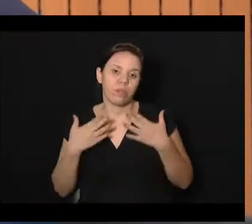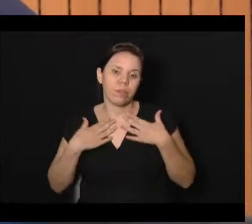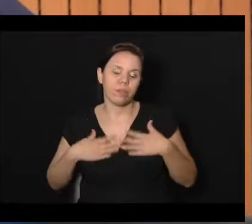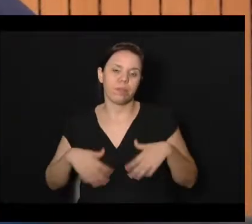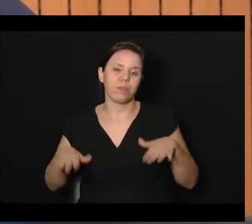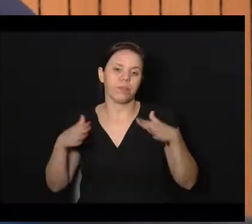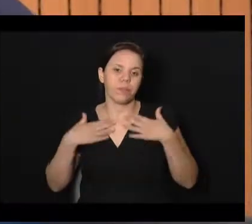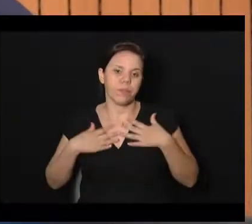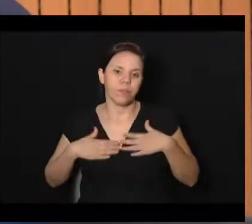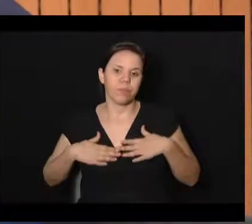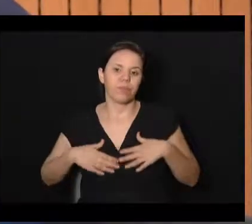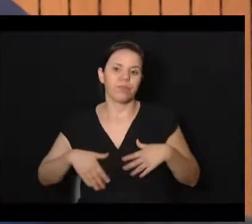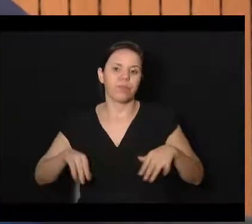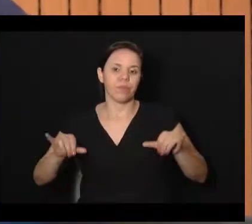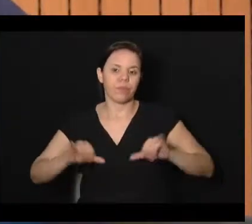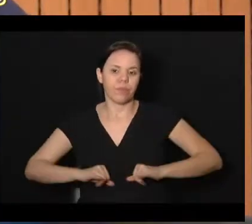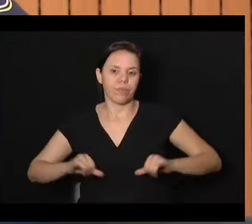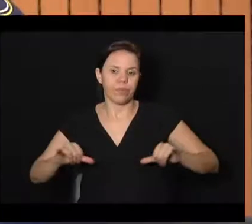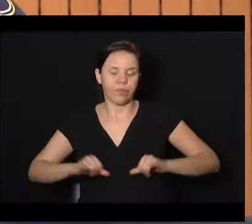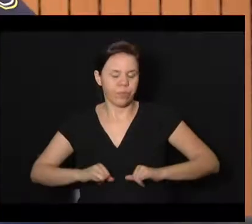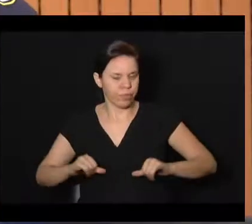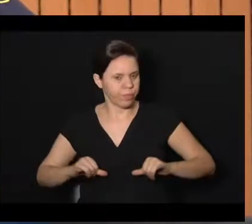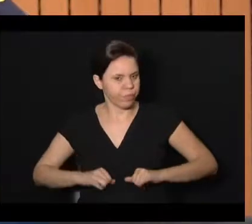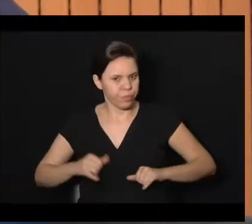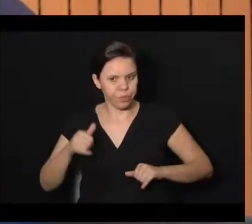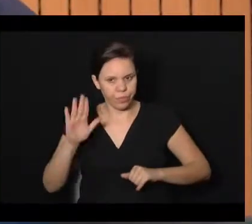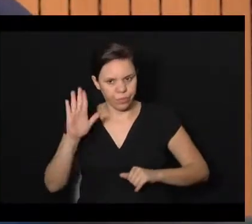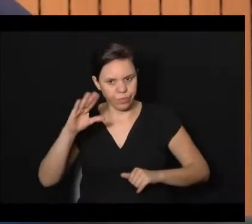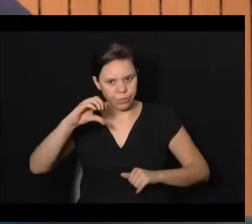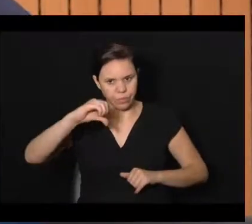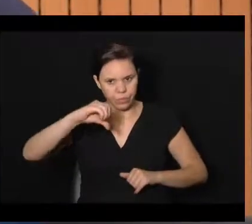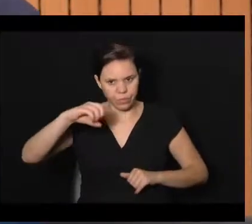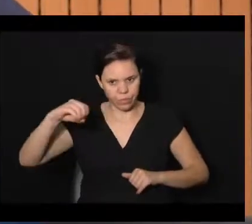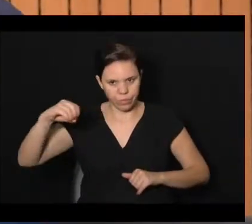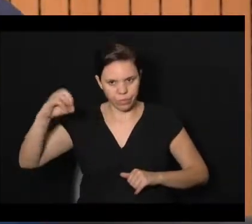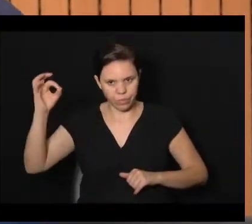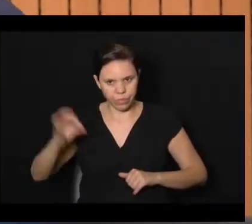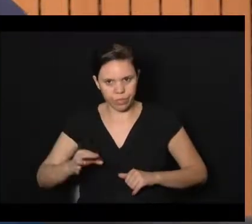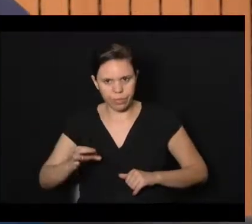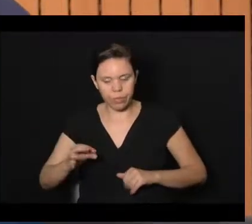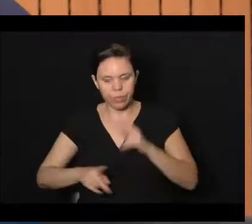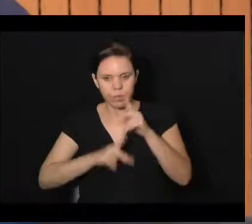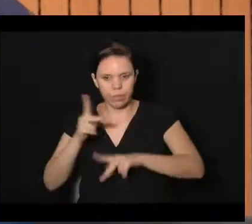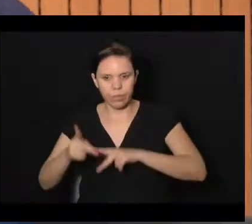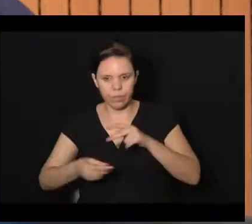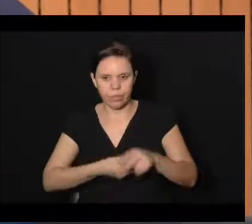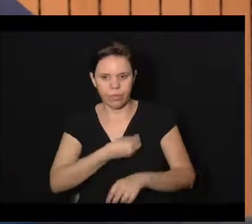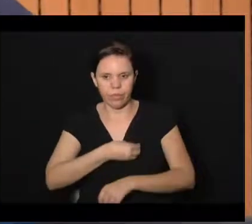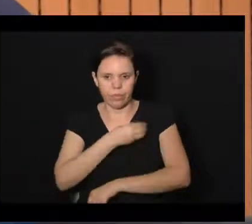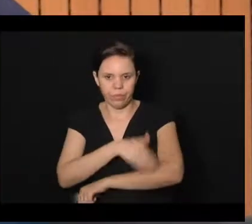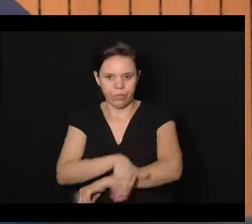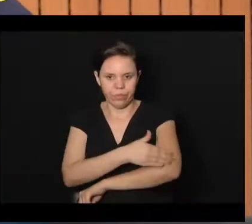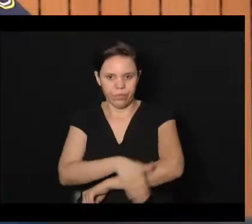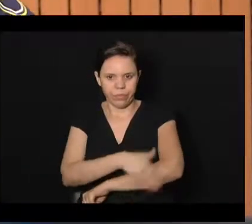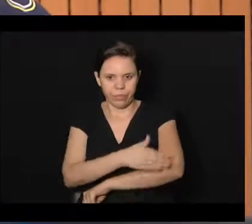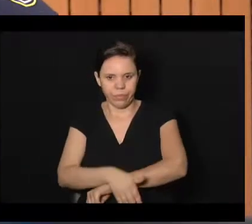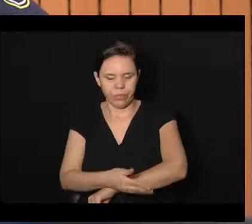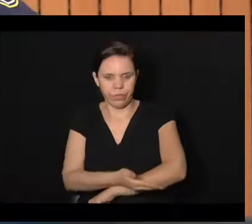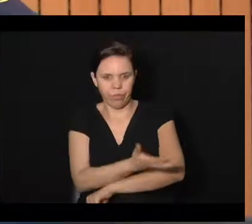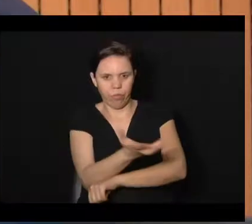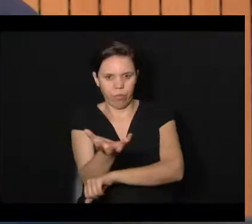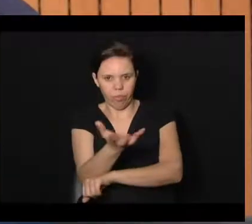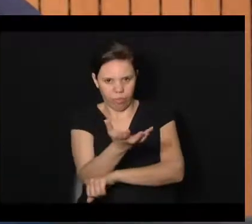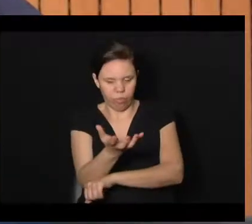então é comum mais de 90% das pessoas em situação de rua que nós abordamos elas têm alguma dependência